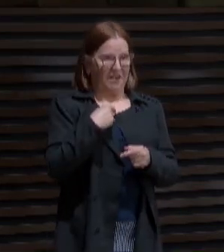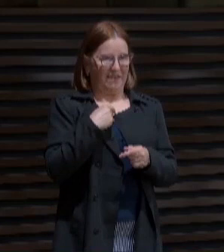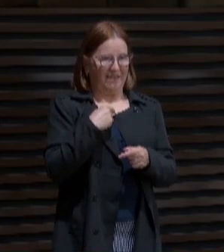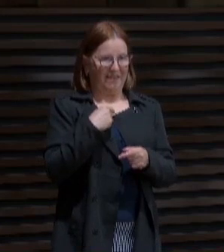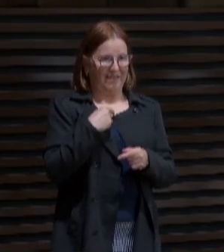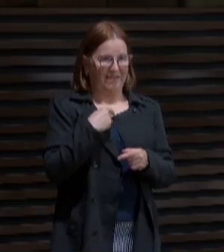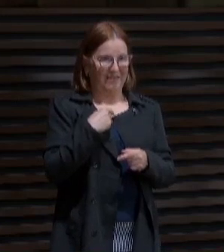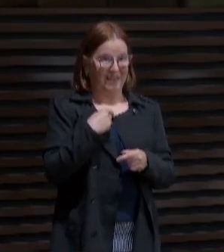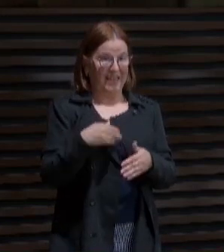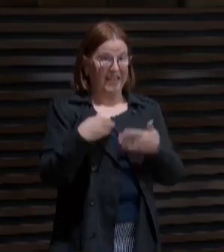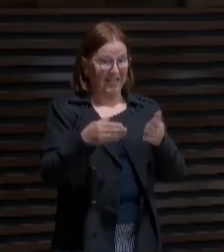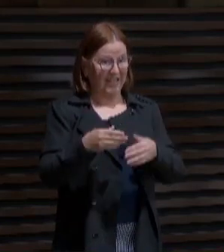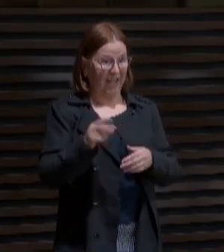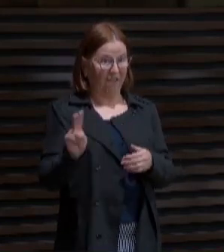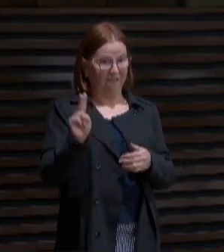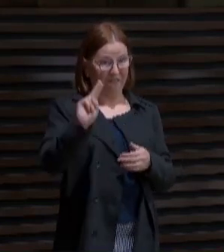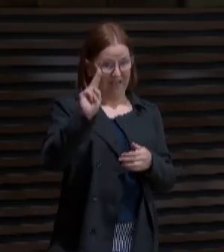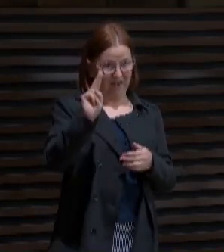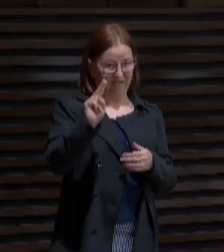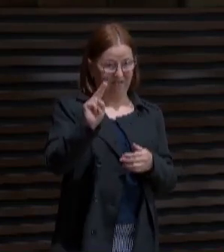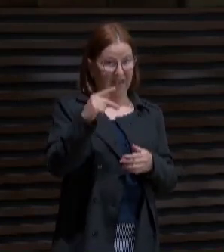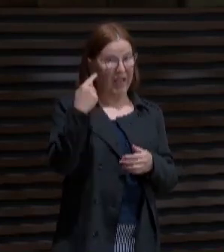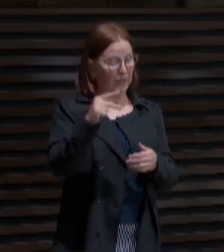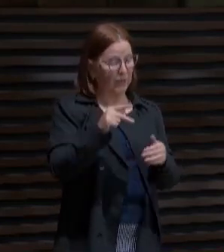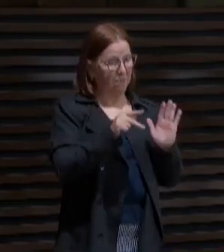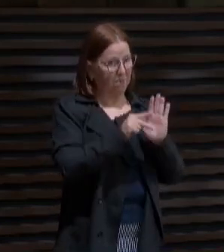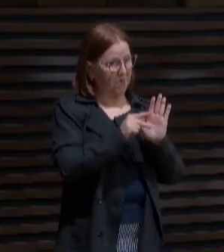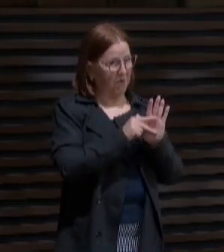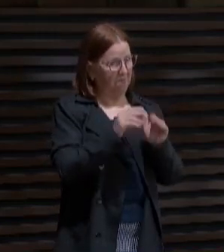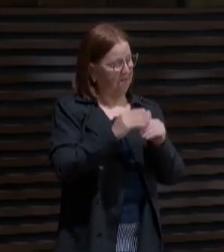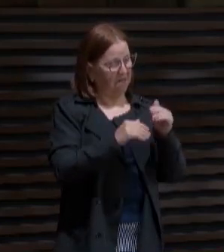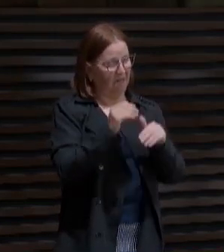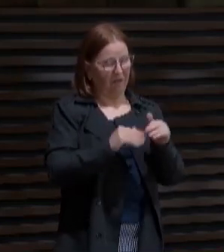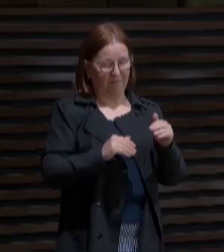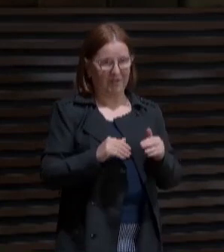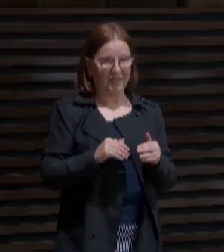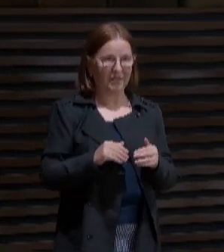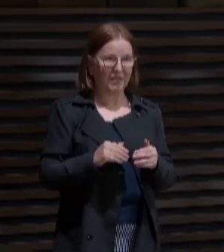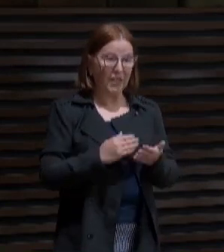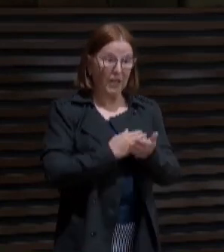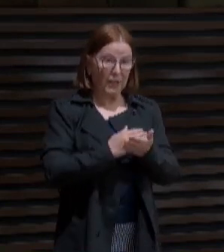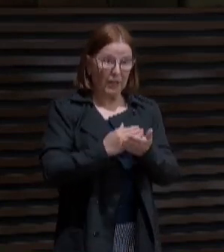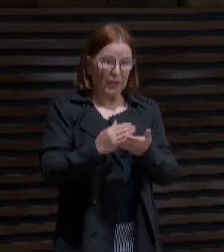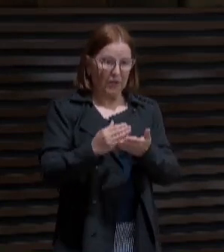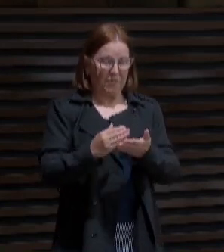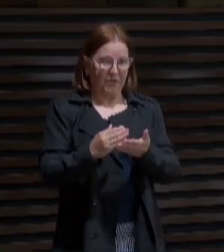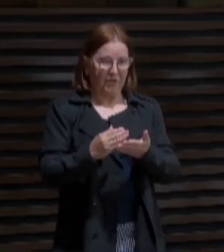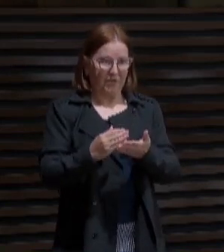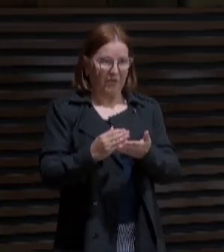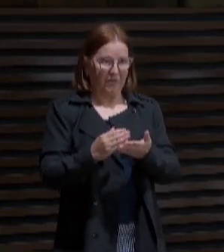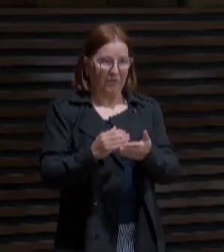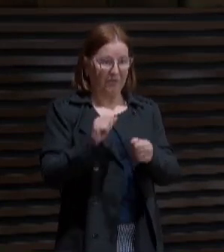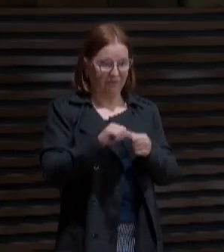valor aos seus próprios feitos. E passou a estabelecer uma coisa que se chama justiça